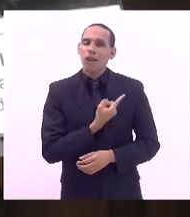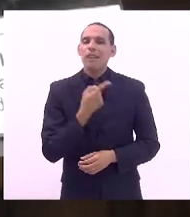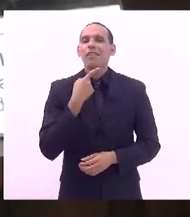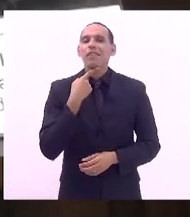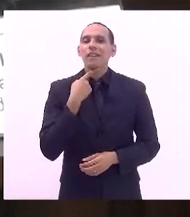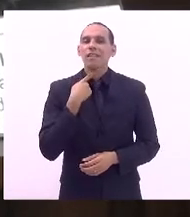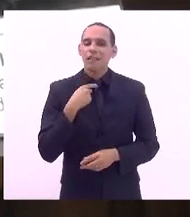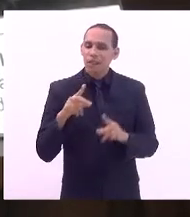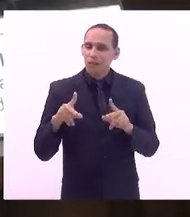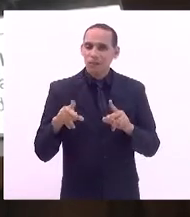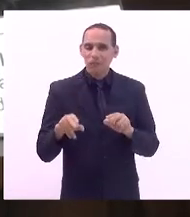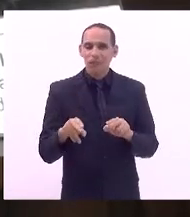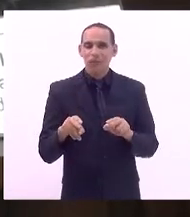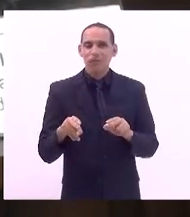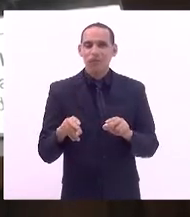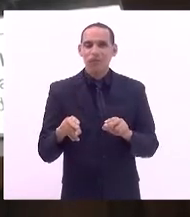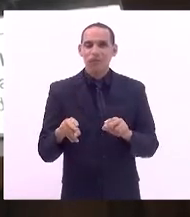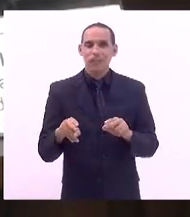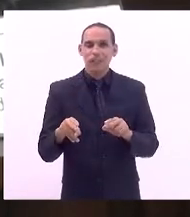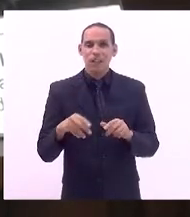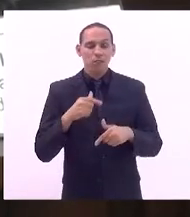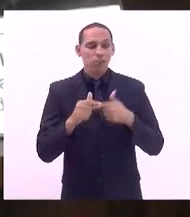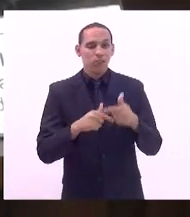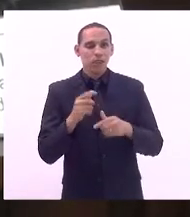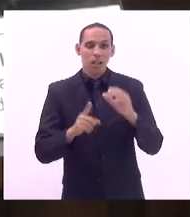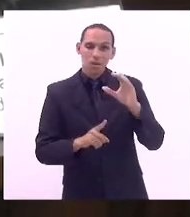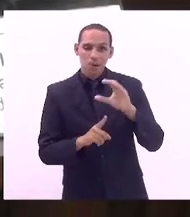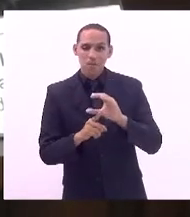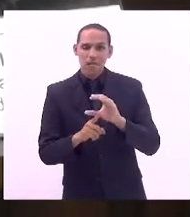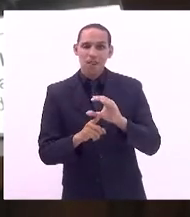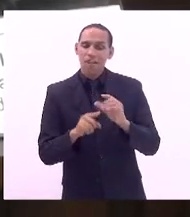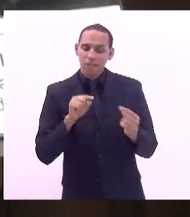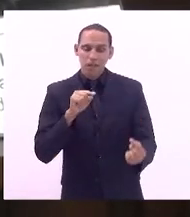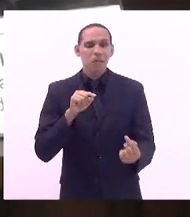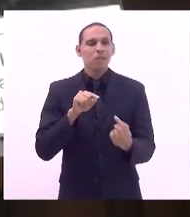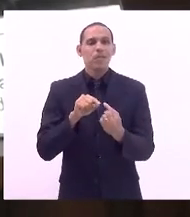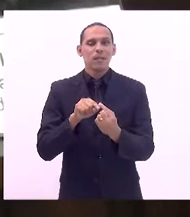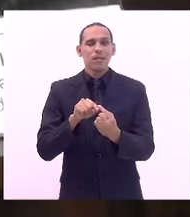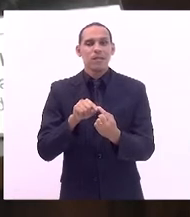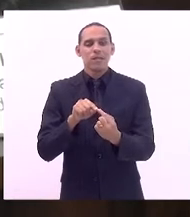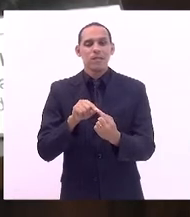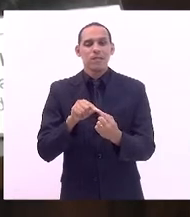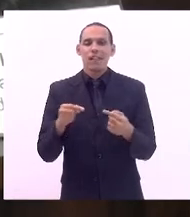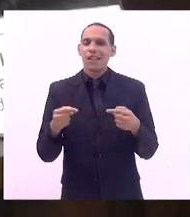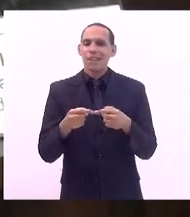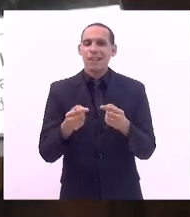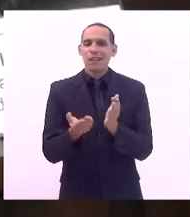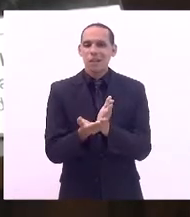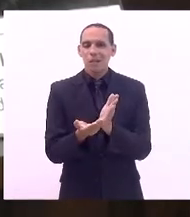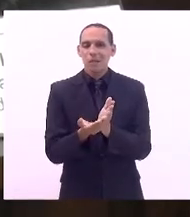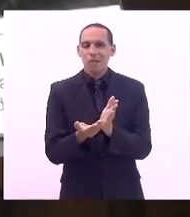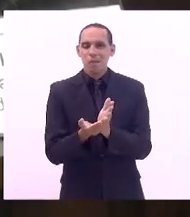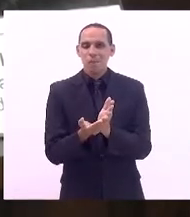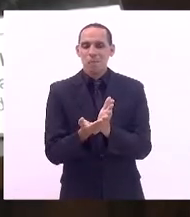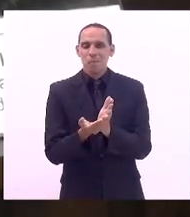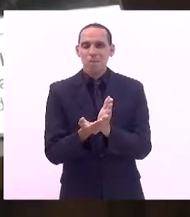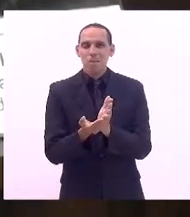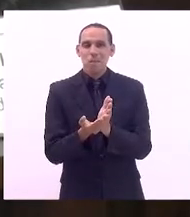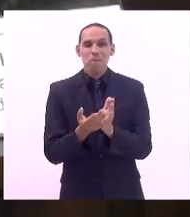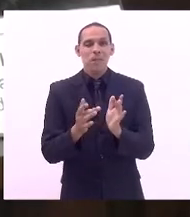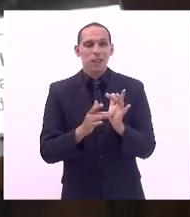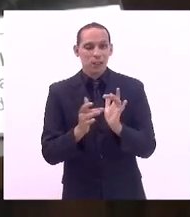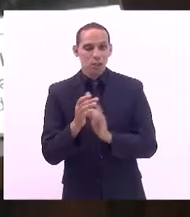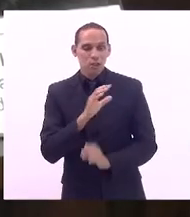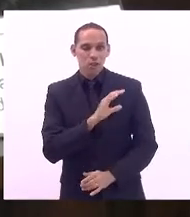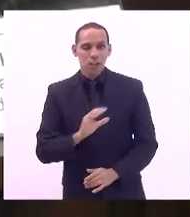desejo EA função da Capelania A Essência essa conforme diz a palavra do nosso Senhor e salvador Jesus